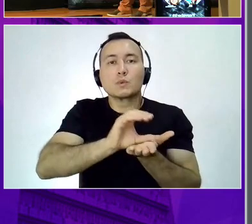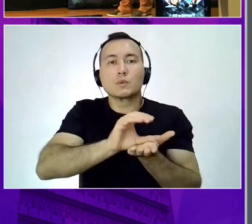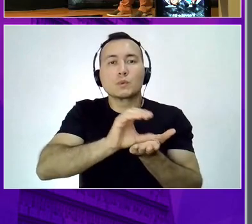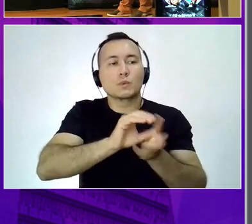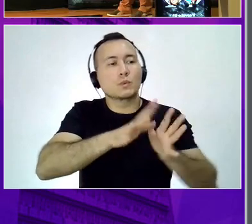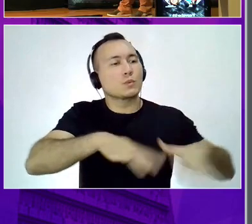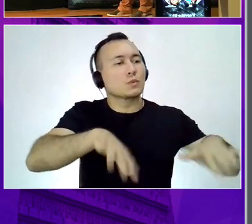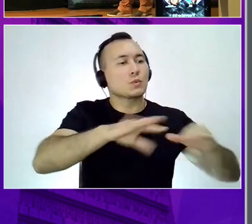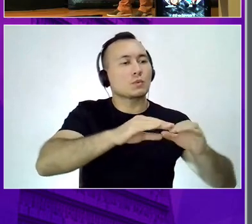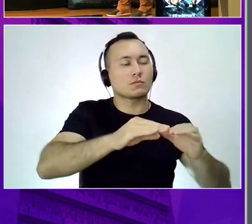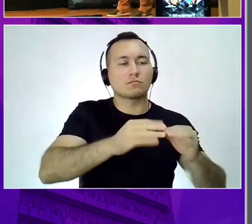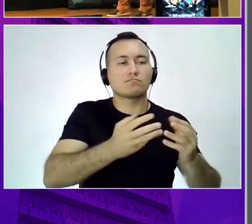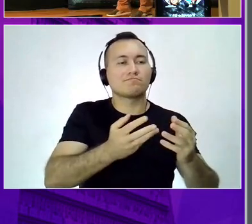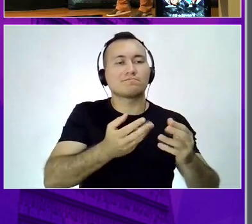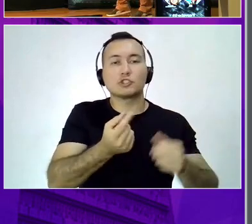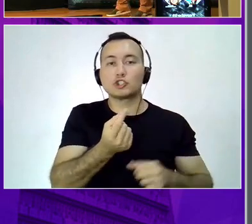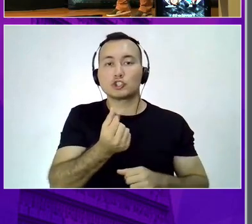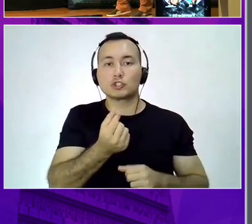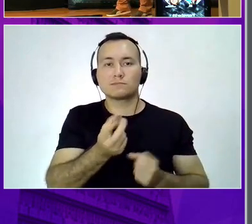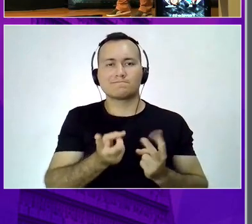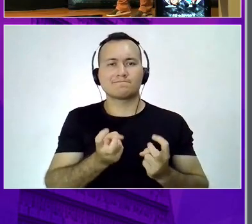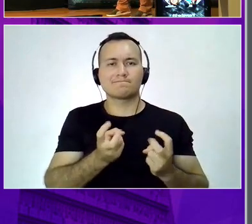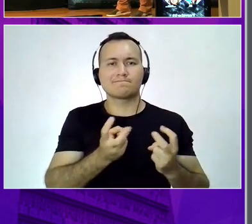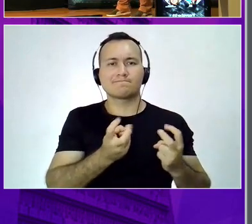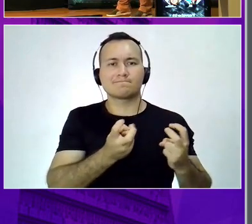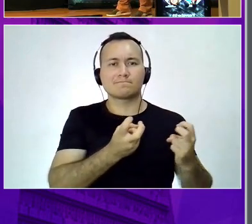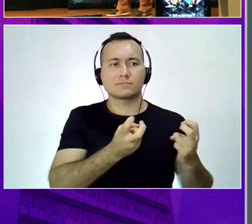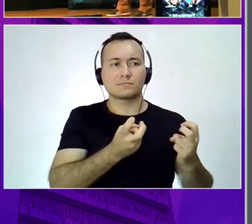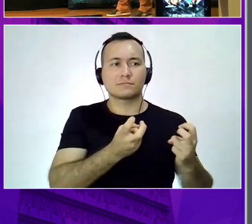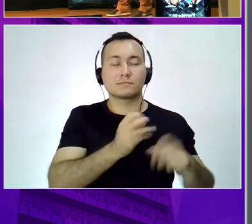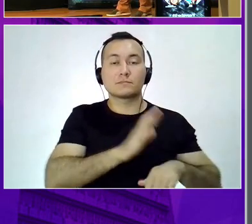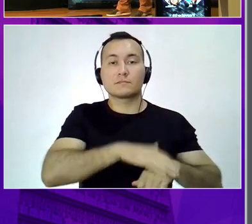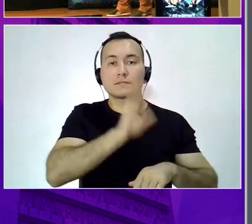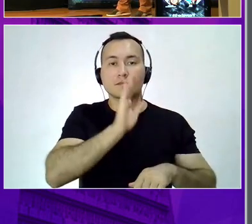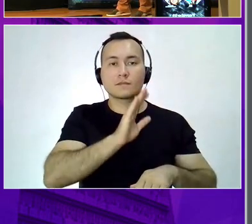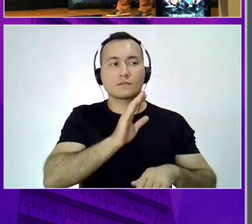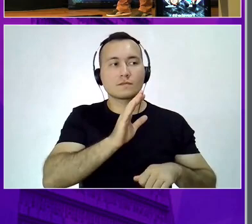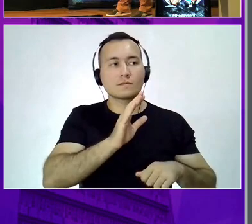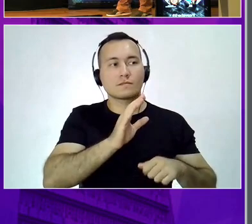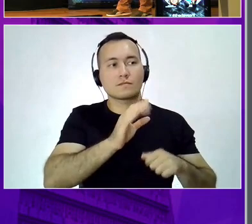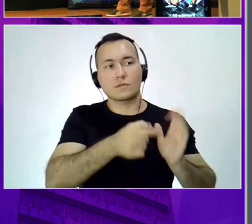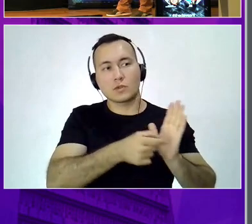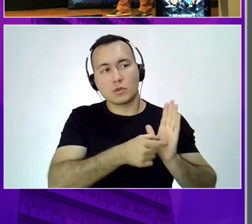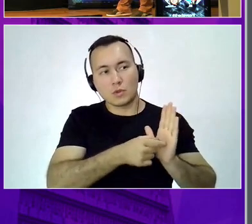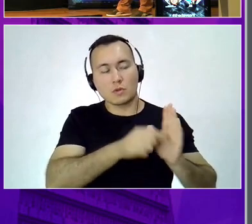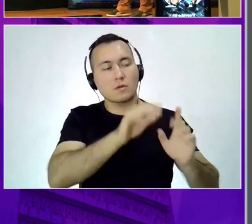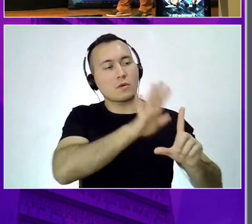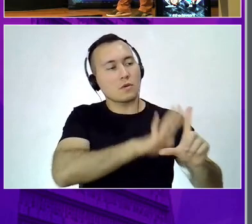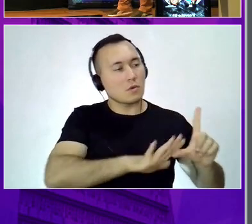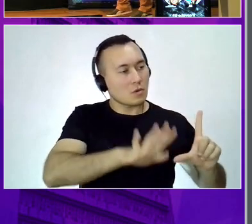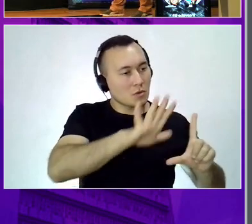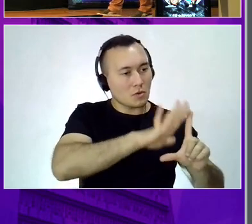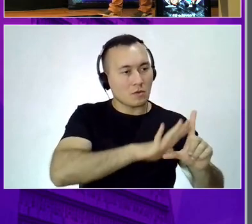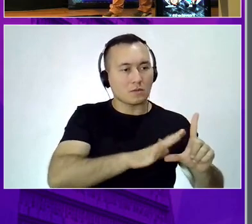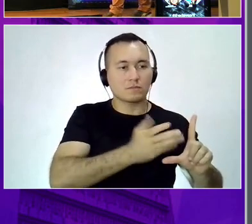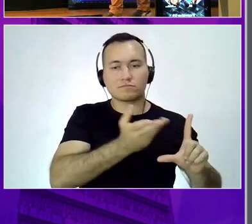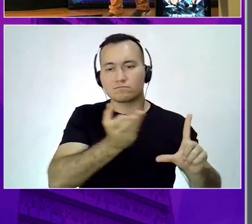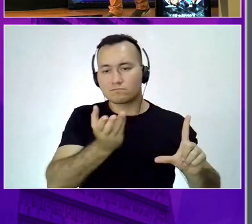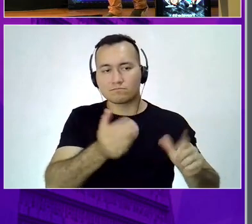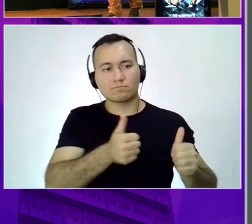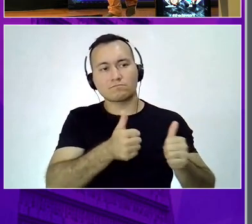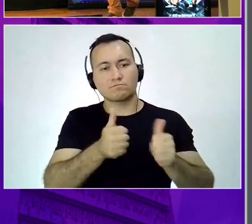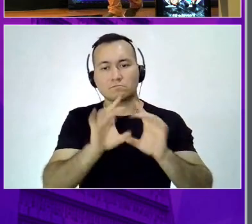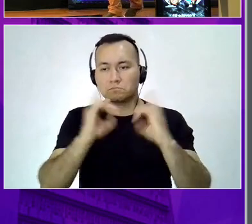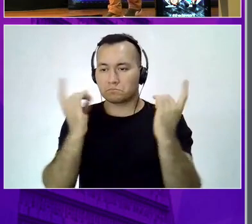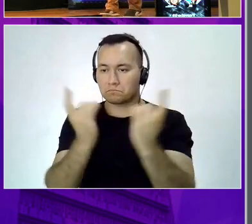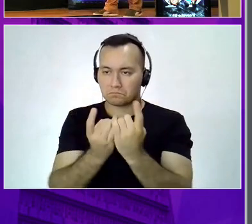navega, né? Quem está nos principais produtos e serviços, quem tem mais relação, né, com os executivos. Então, principalmente